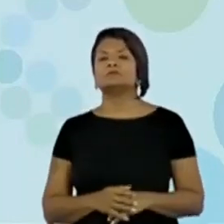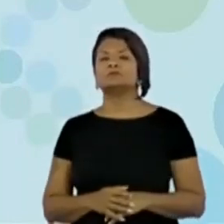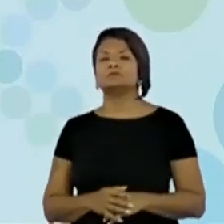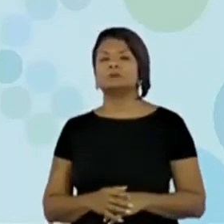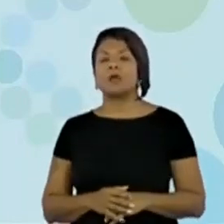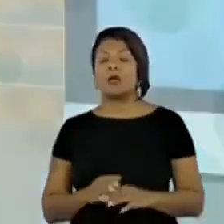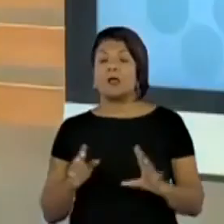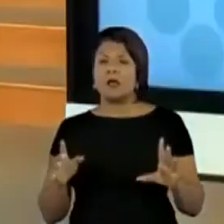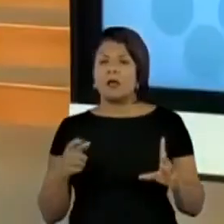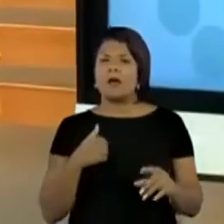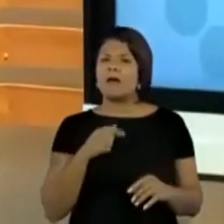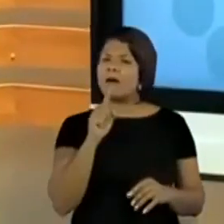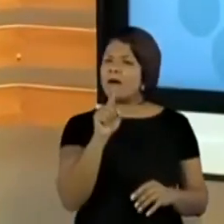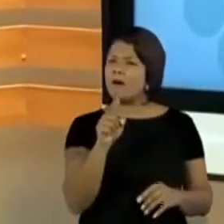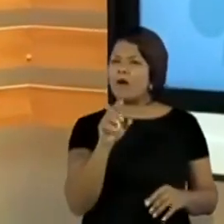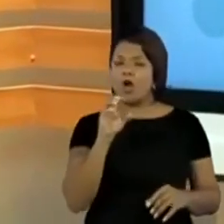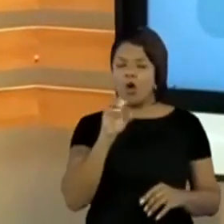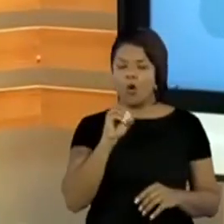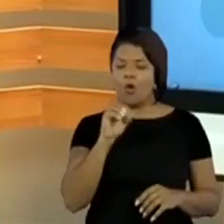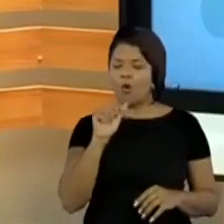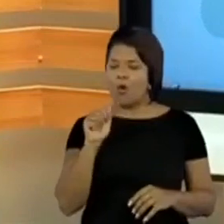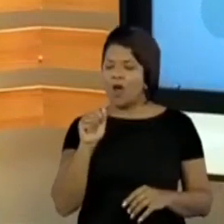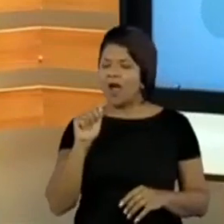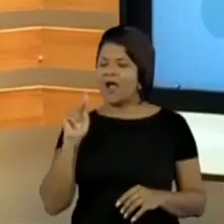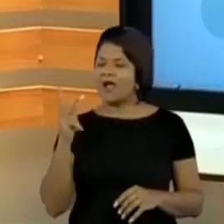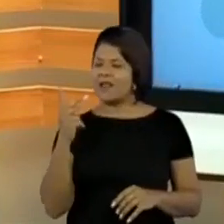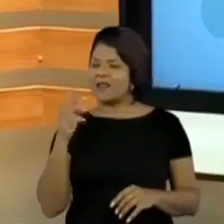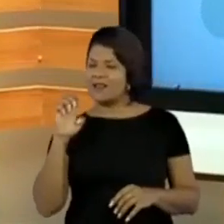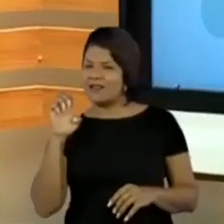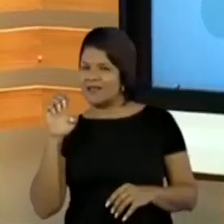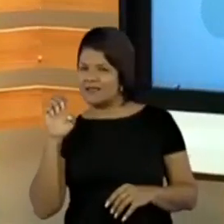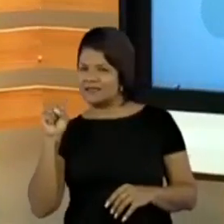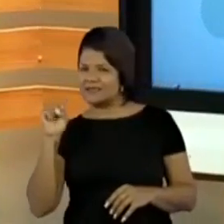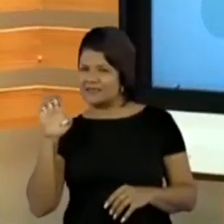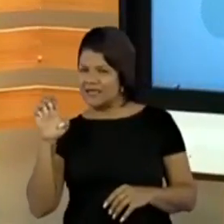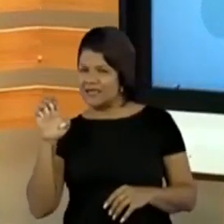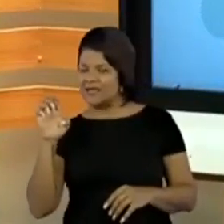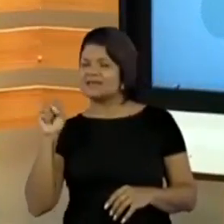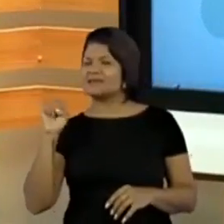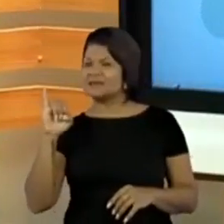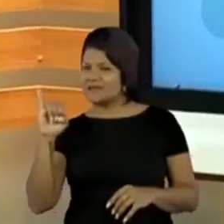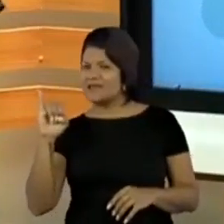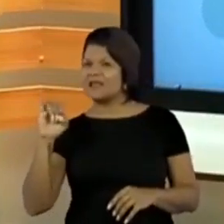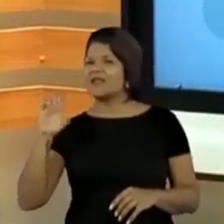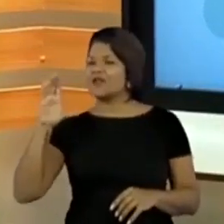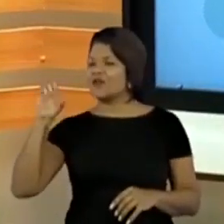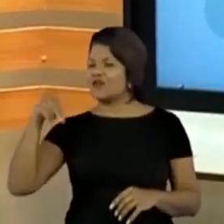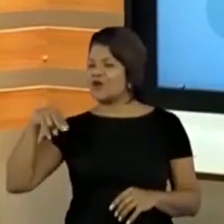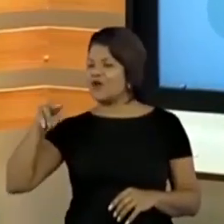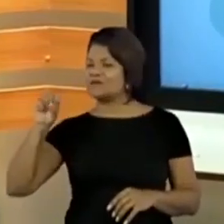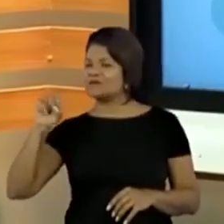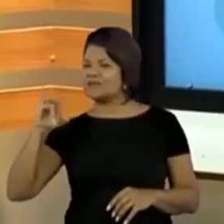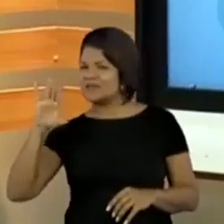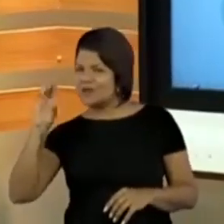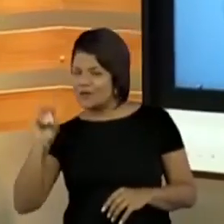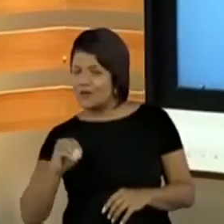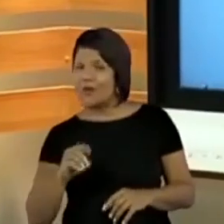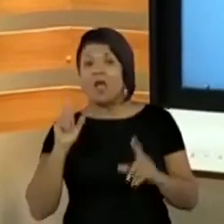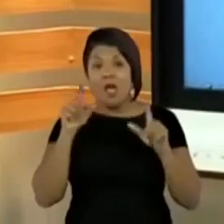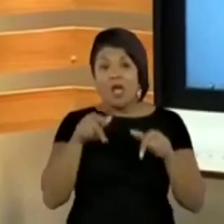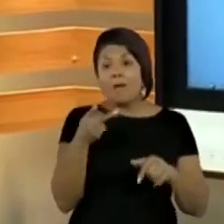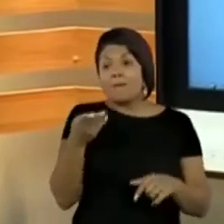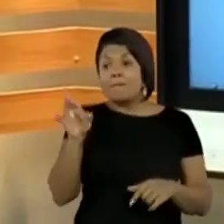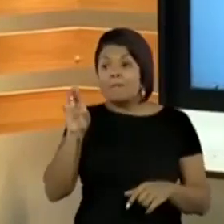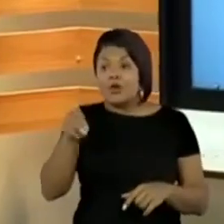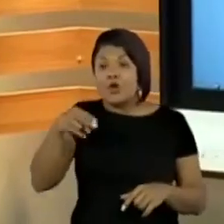Lembra quando a professora fala, lhe, se, si, consigo? Lembra que a professora fala assim, quais são os pronomes? Parará, parará? Agora nós vamos